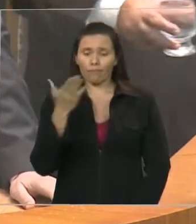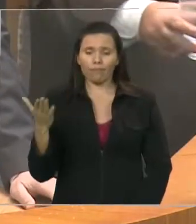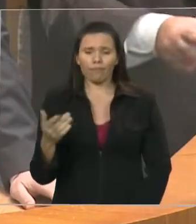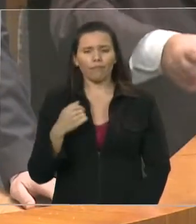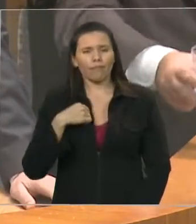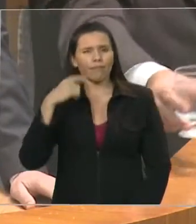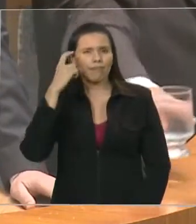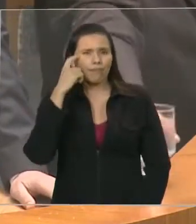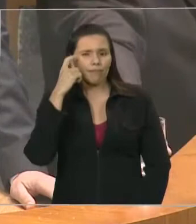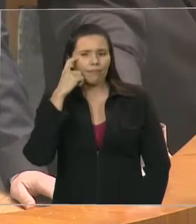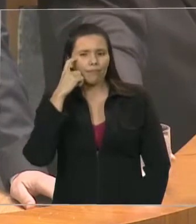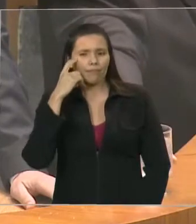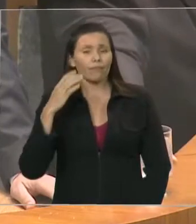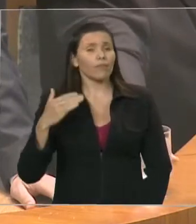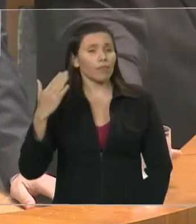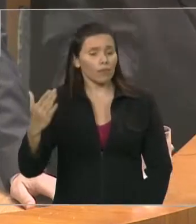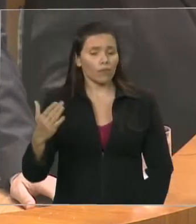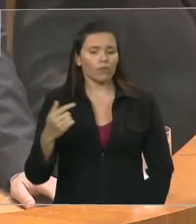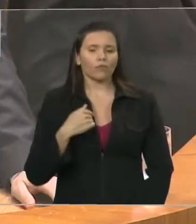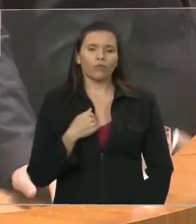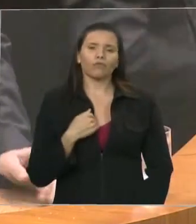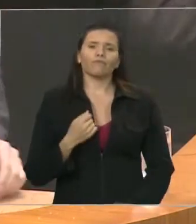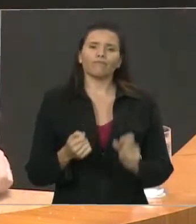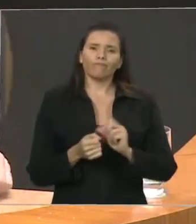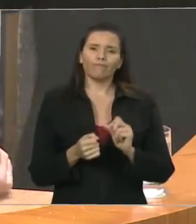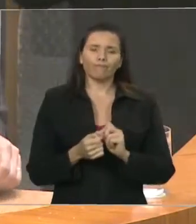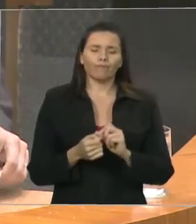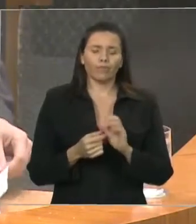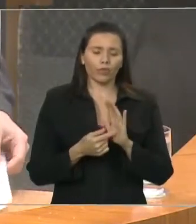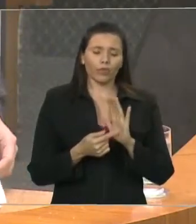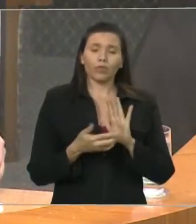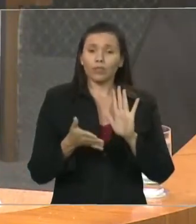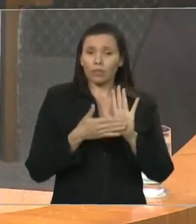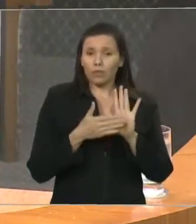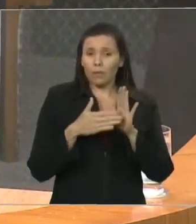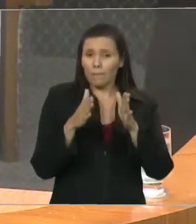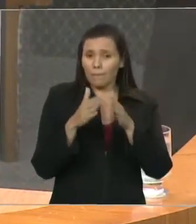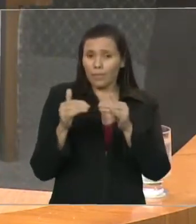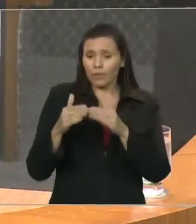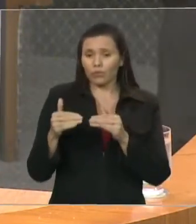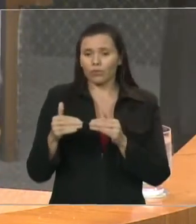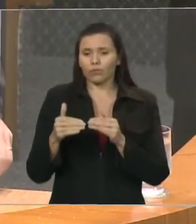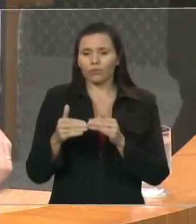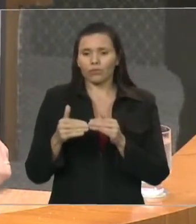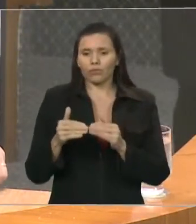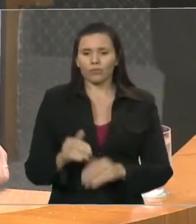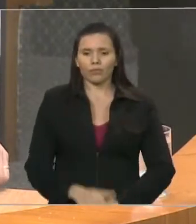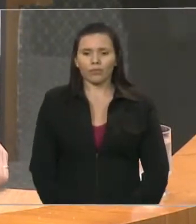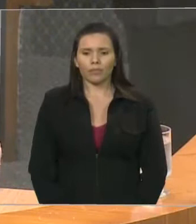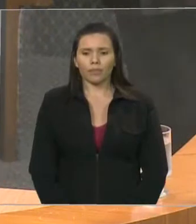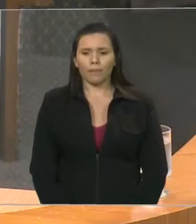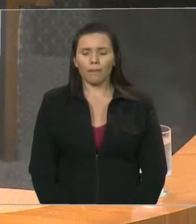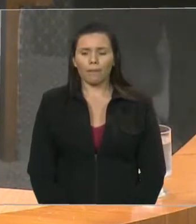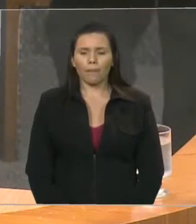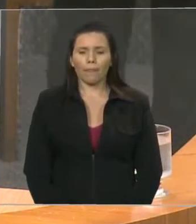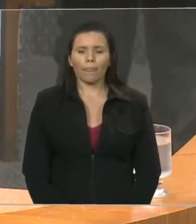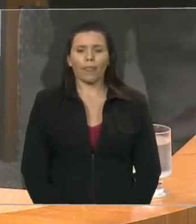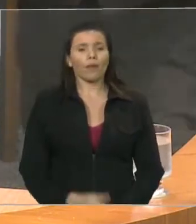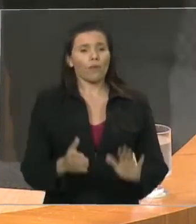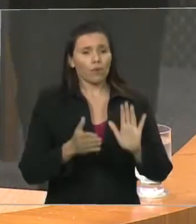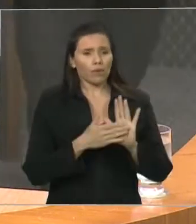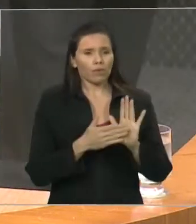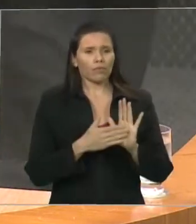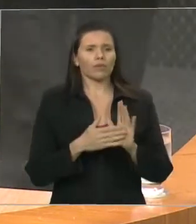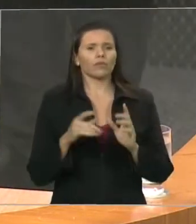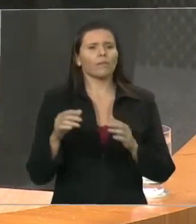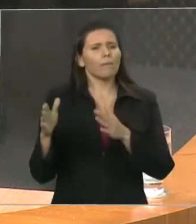imaginava que, ao apresentar esse requerimento, que é um requerimento para que possam vir a essa casa os